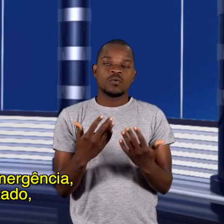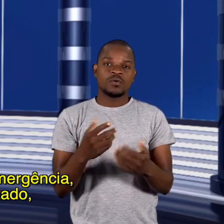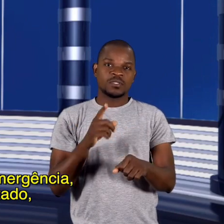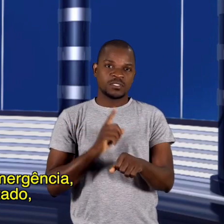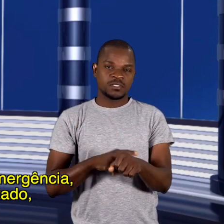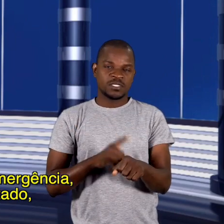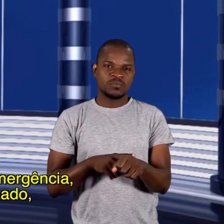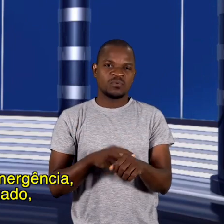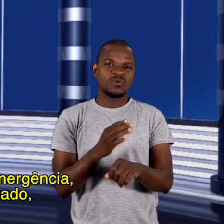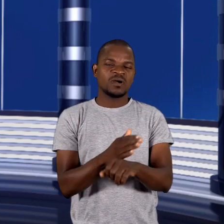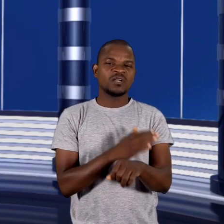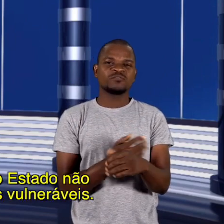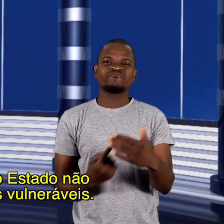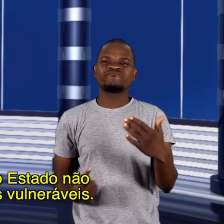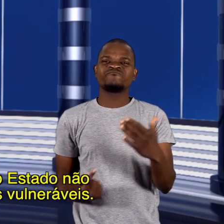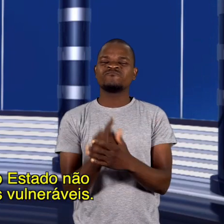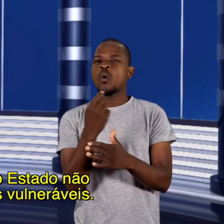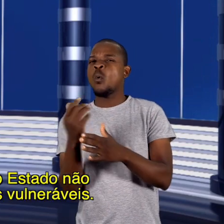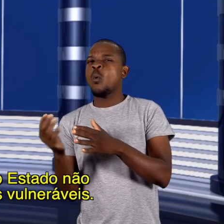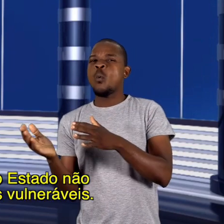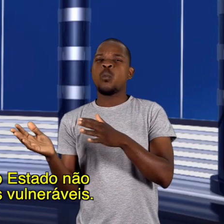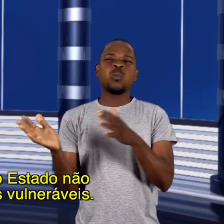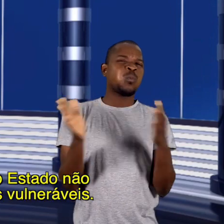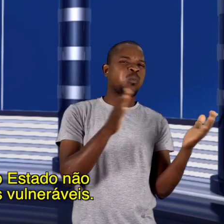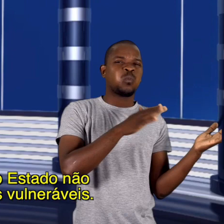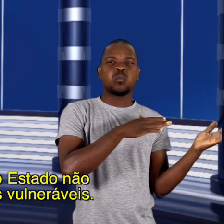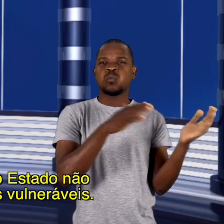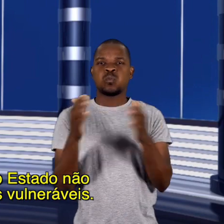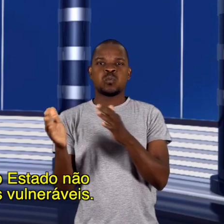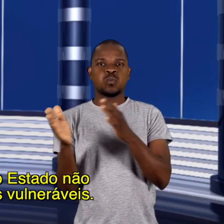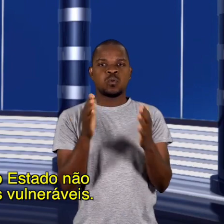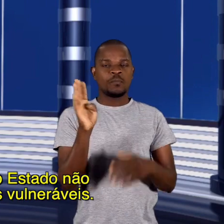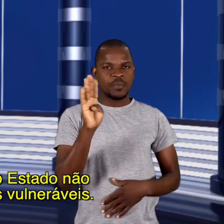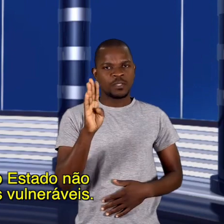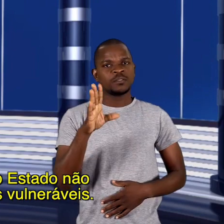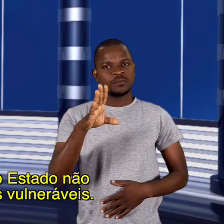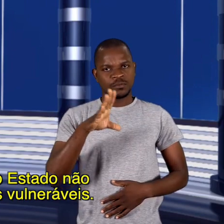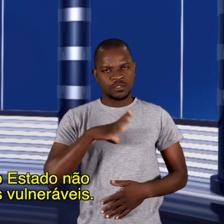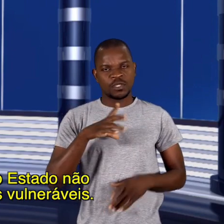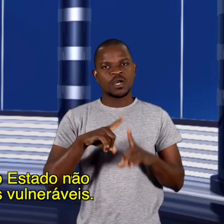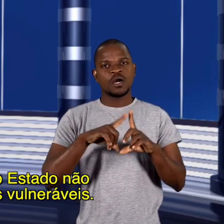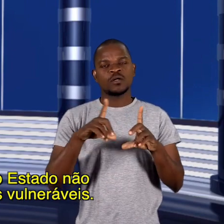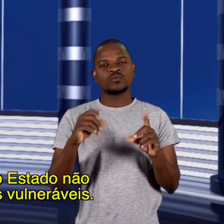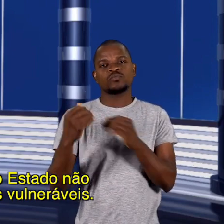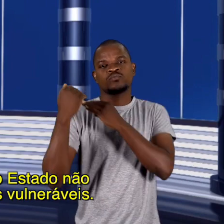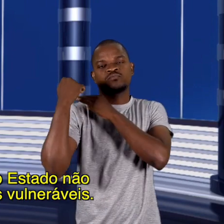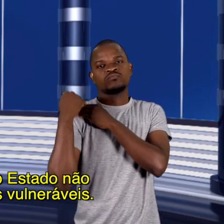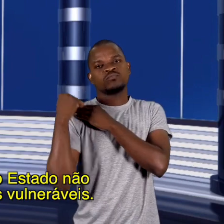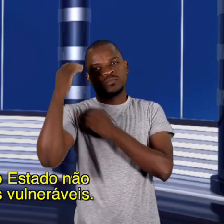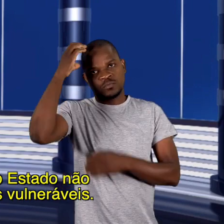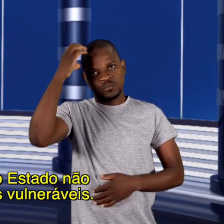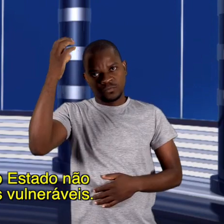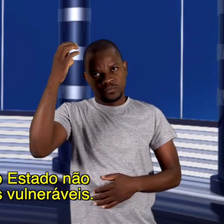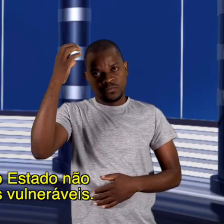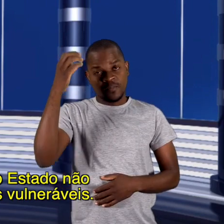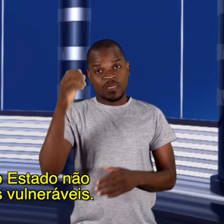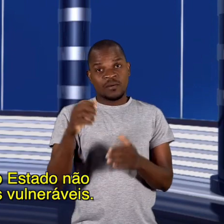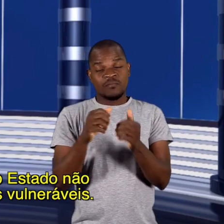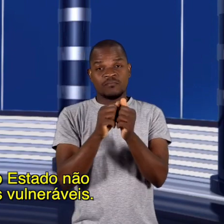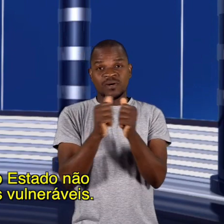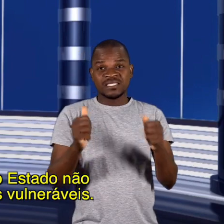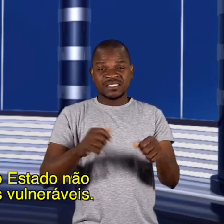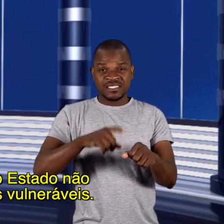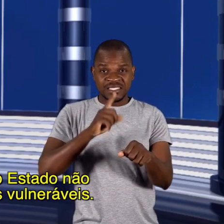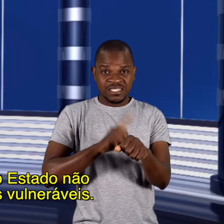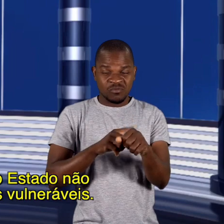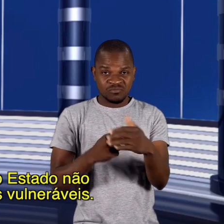responsabilidade do Estado mas quando é a altura os nossos Estados não pegam naqueles artigos e verificaram